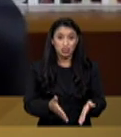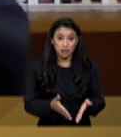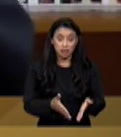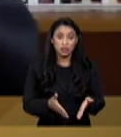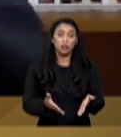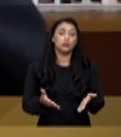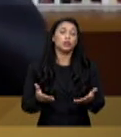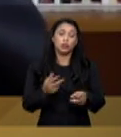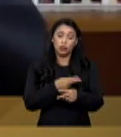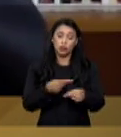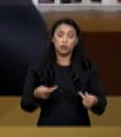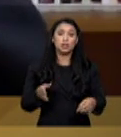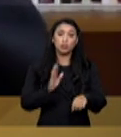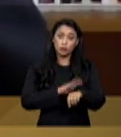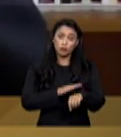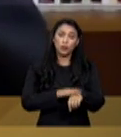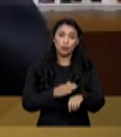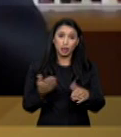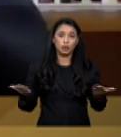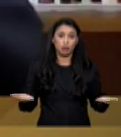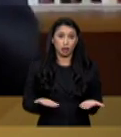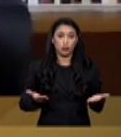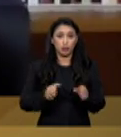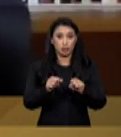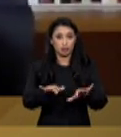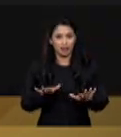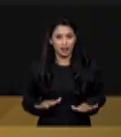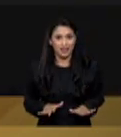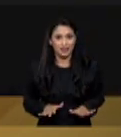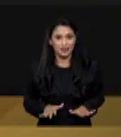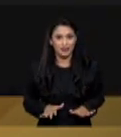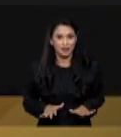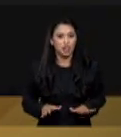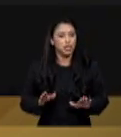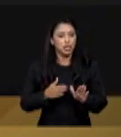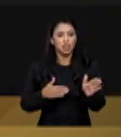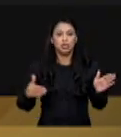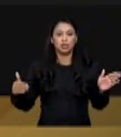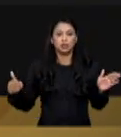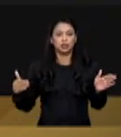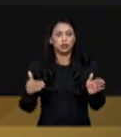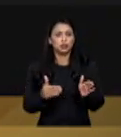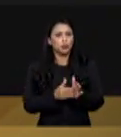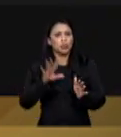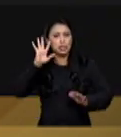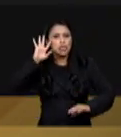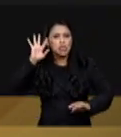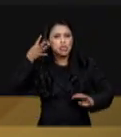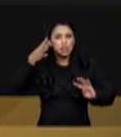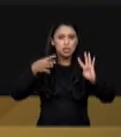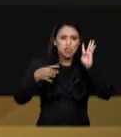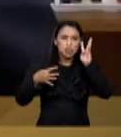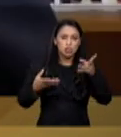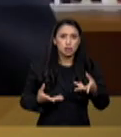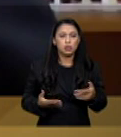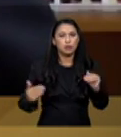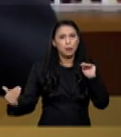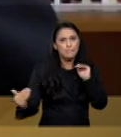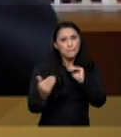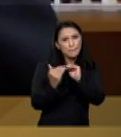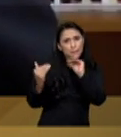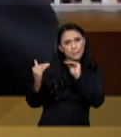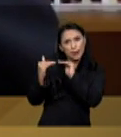componentes atuais do nosso plenário. E todas as decisões foram no mesmo